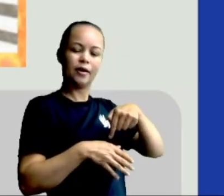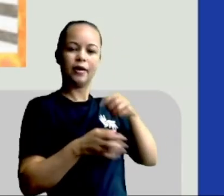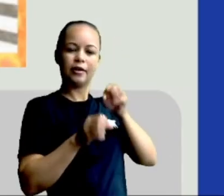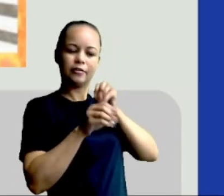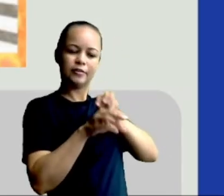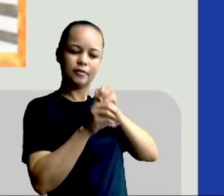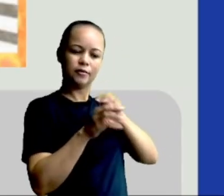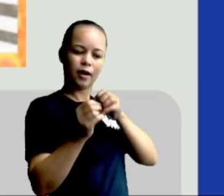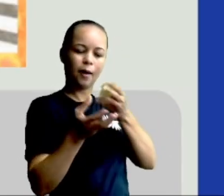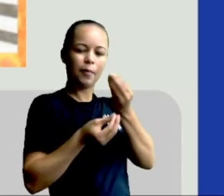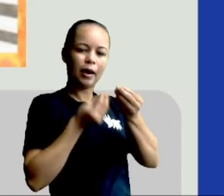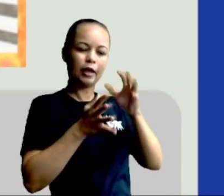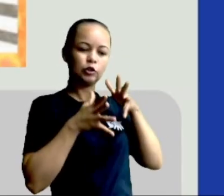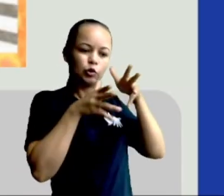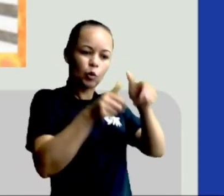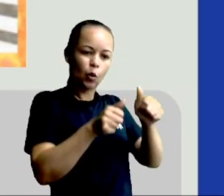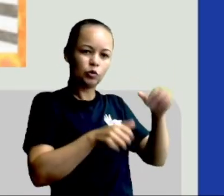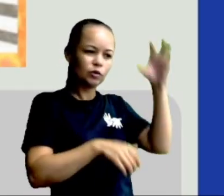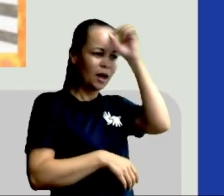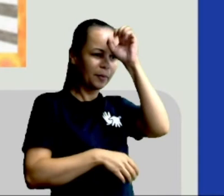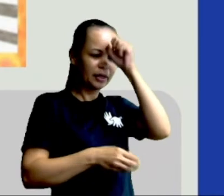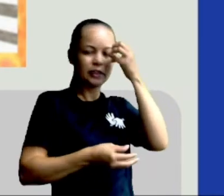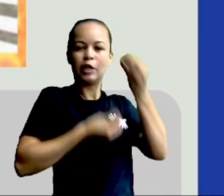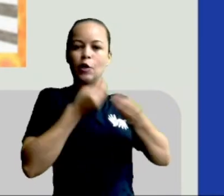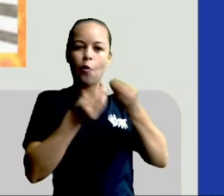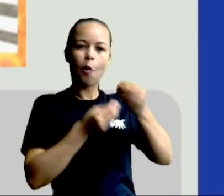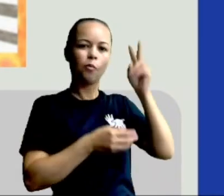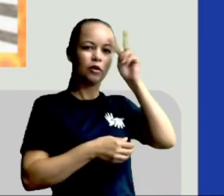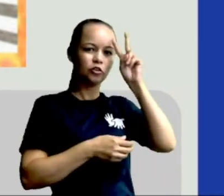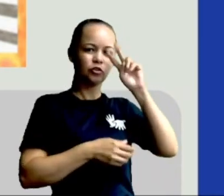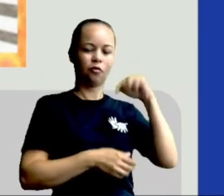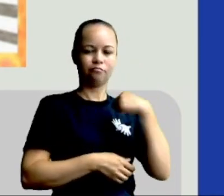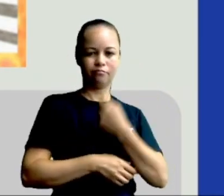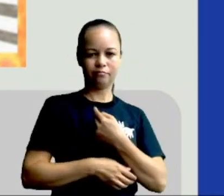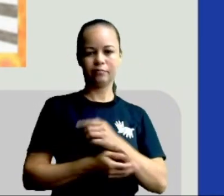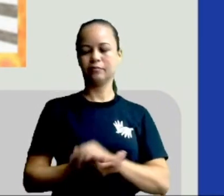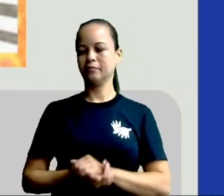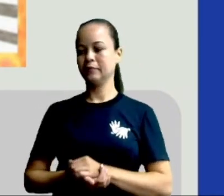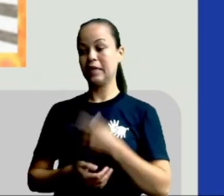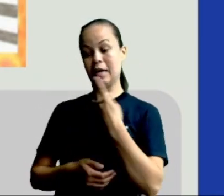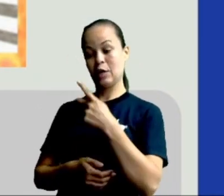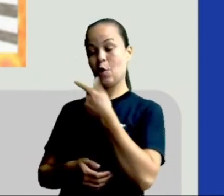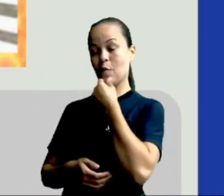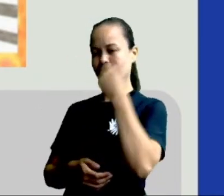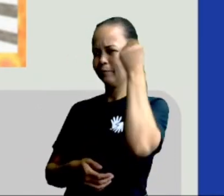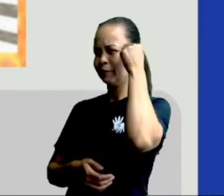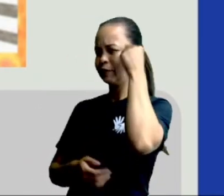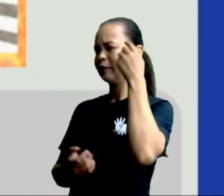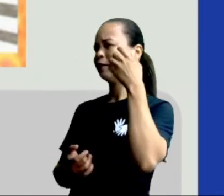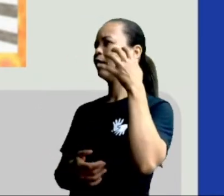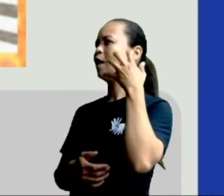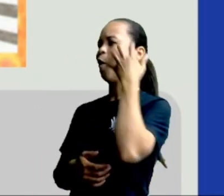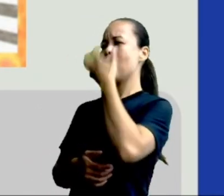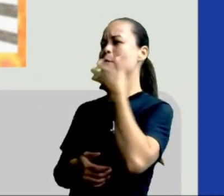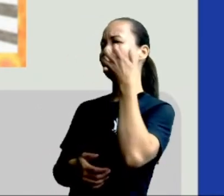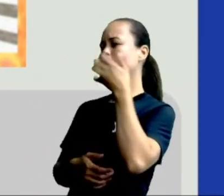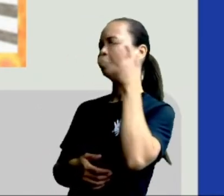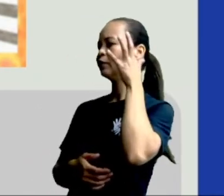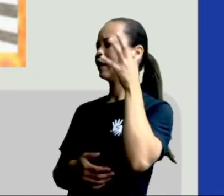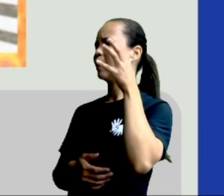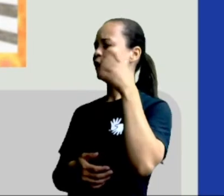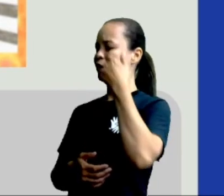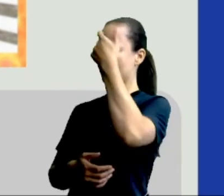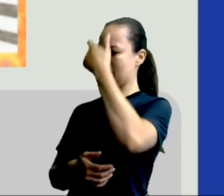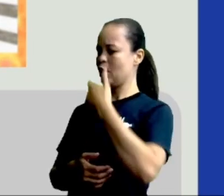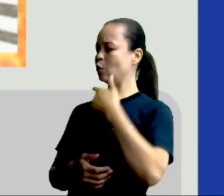história. Na cabeça de Eno tocava uma música que seu avô havia cantado para ele. Eu sou negro